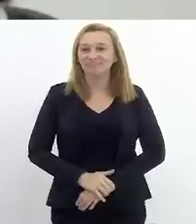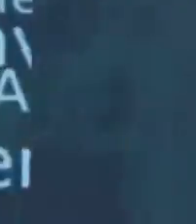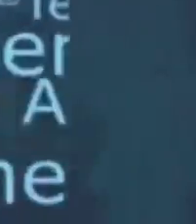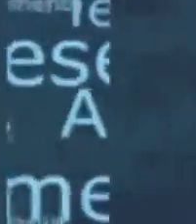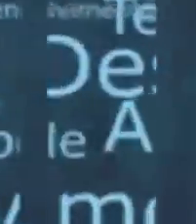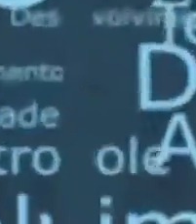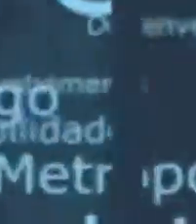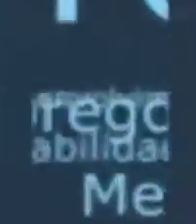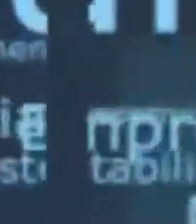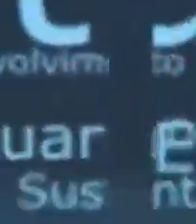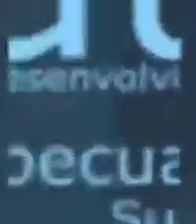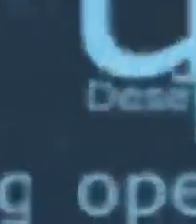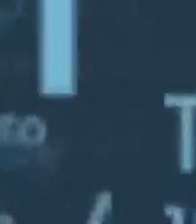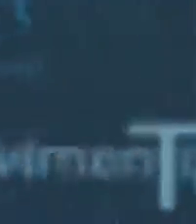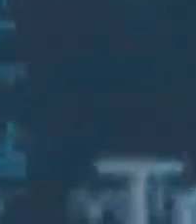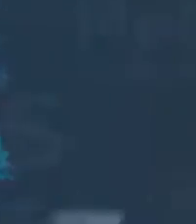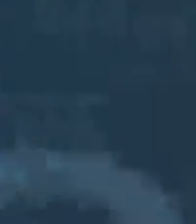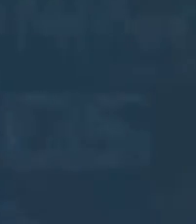gente!